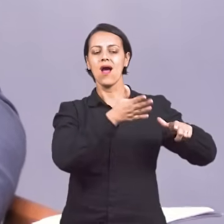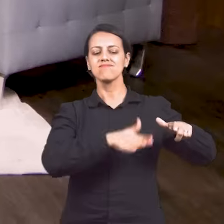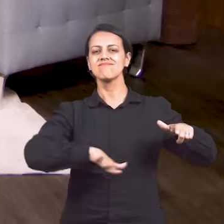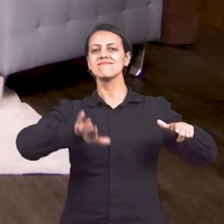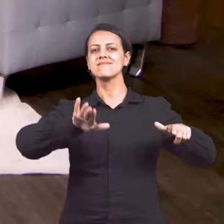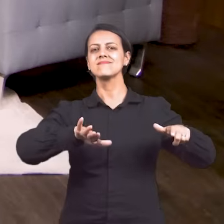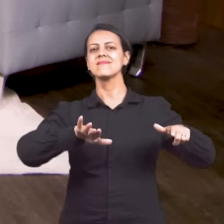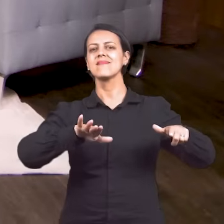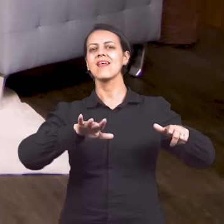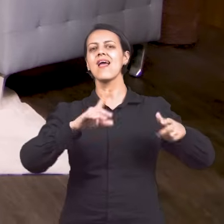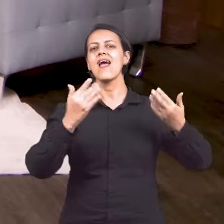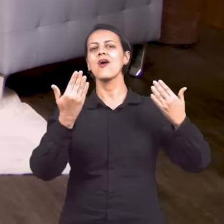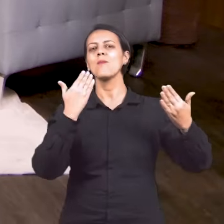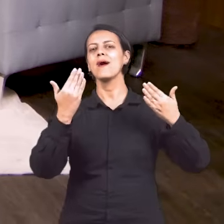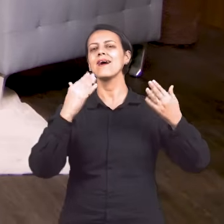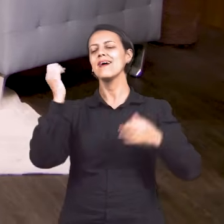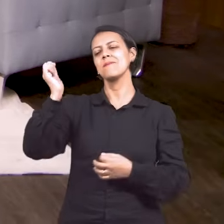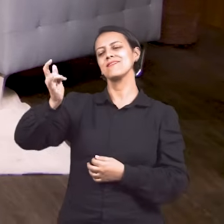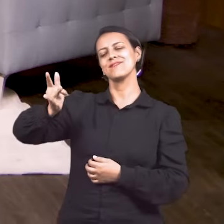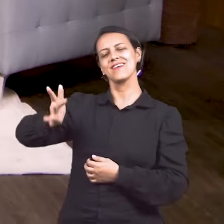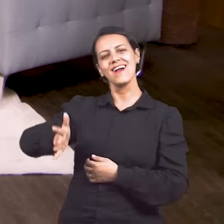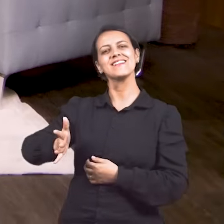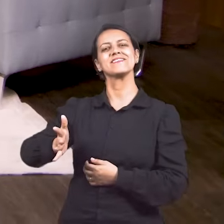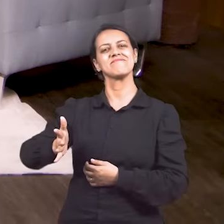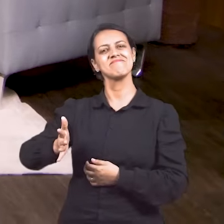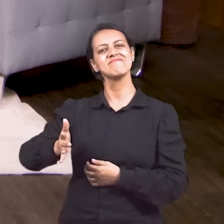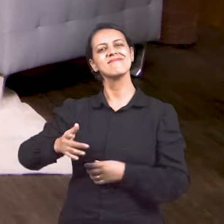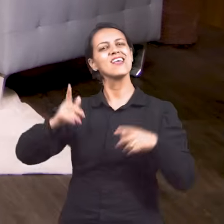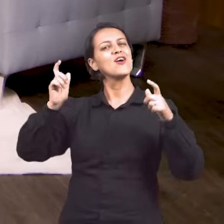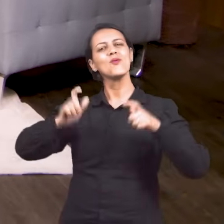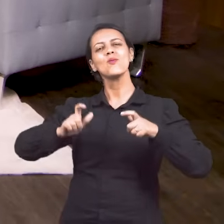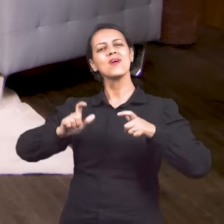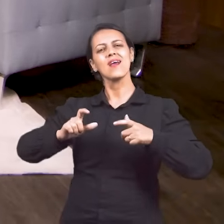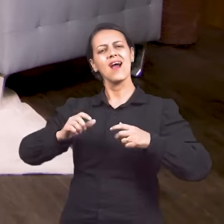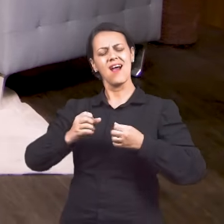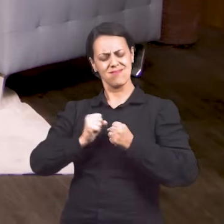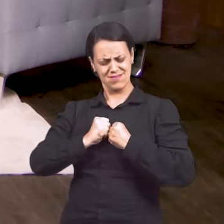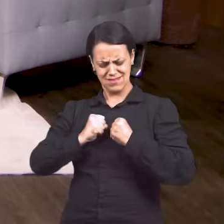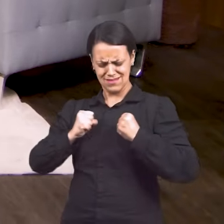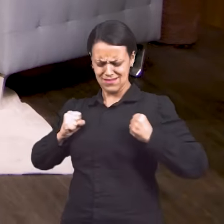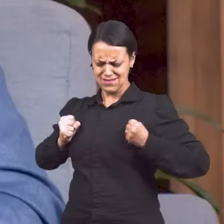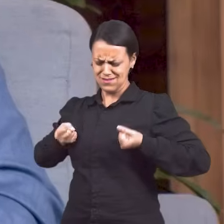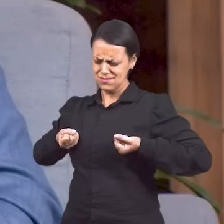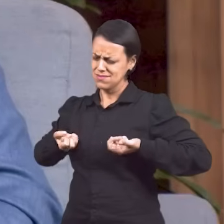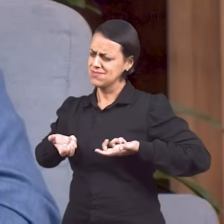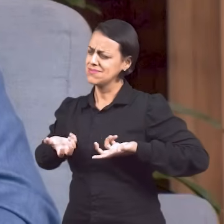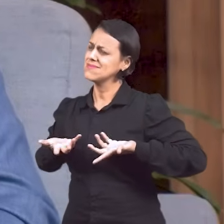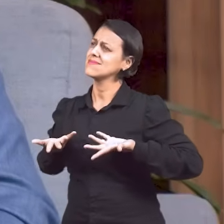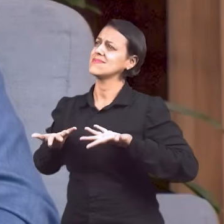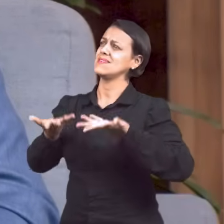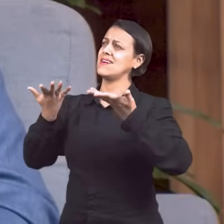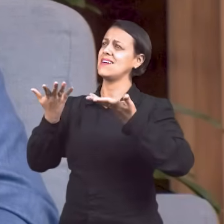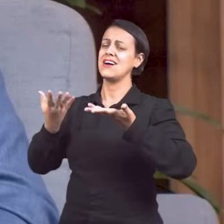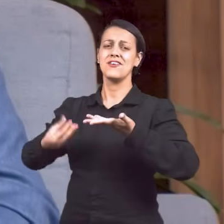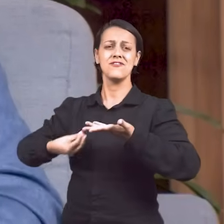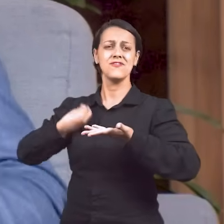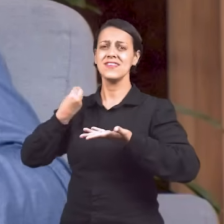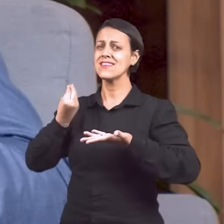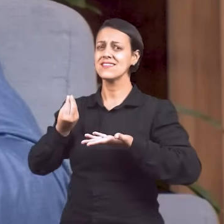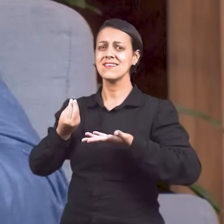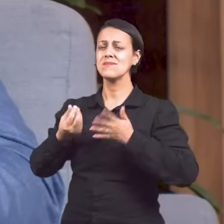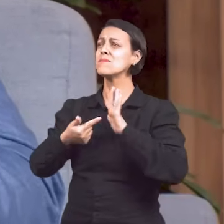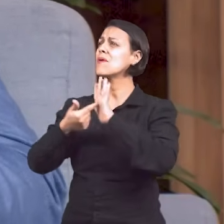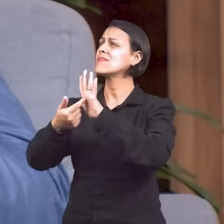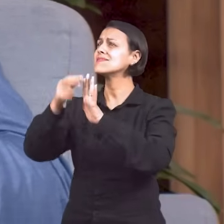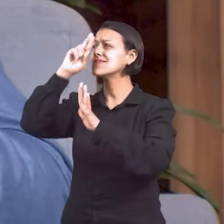Deus. O Val de Jaboque, para Jacó, tem sido a madrugada na vida de muitos servos, né? Glória a Deus. É o lugar onde nós